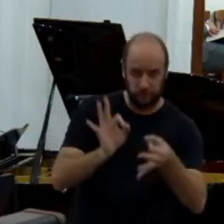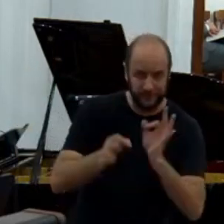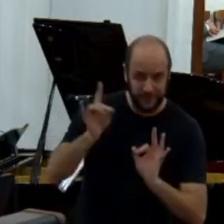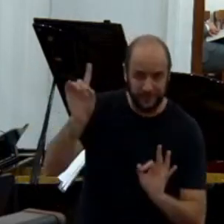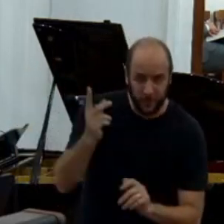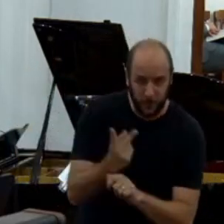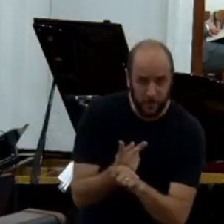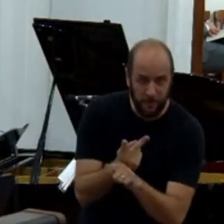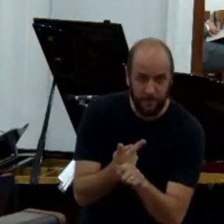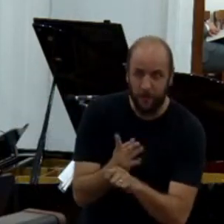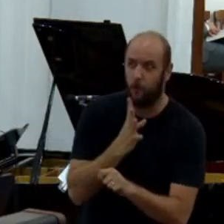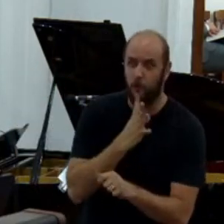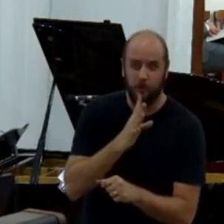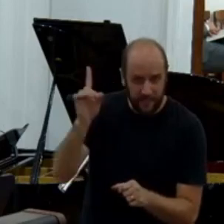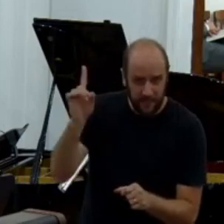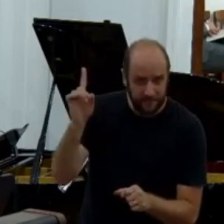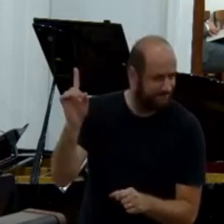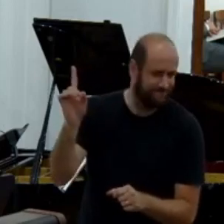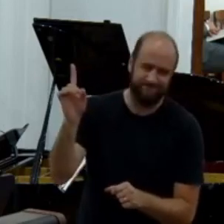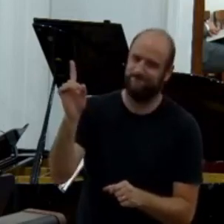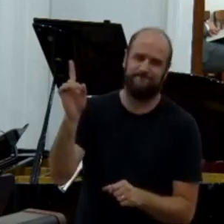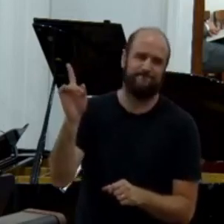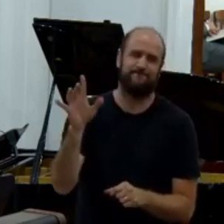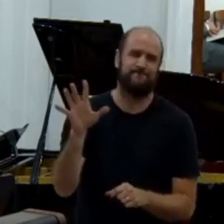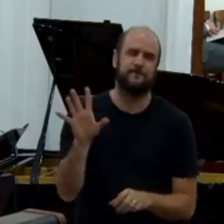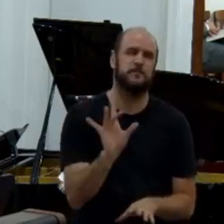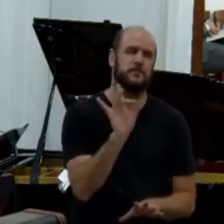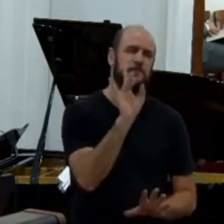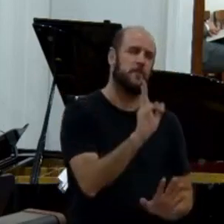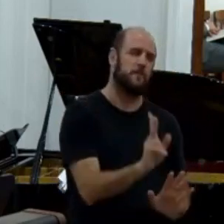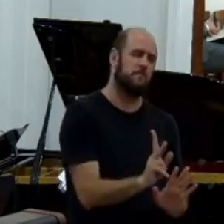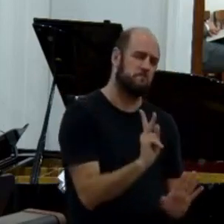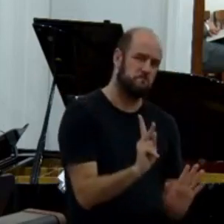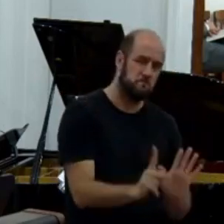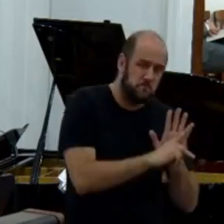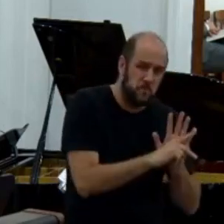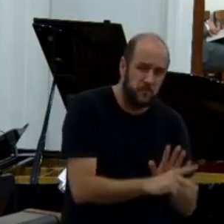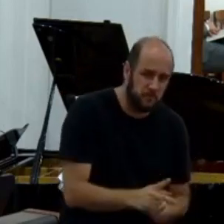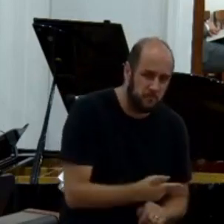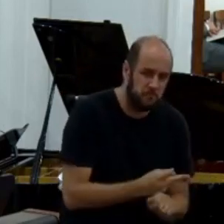ou a santidade, ou o conhecimento de Deus, mas eles estão buscando algo